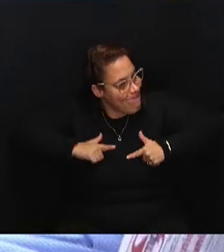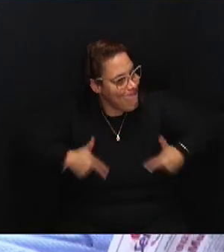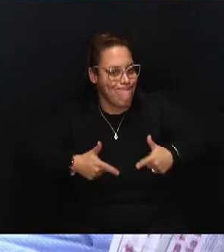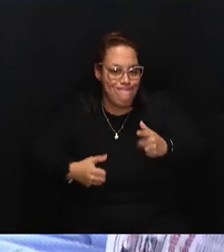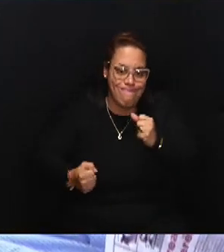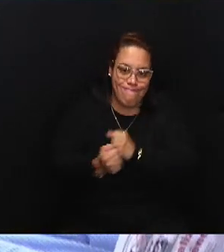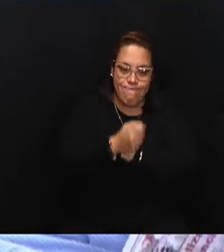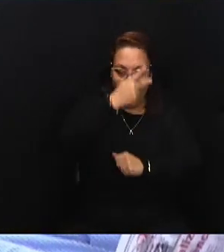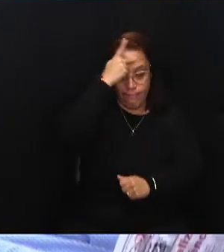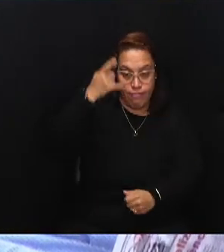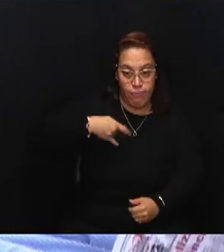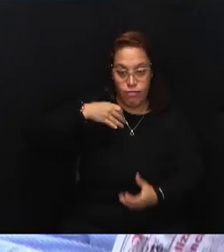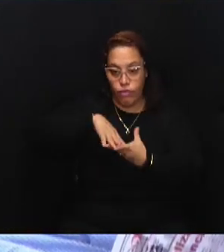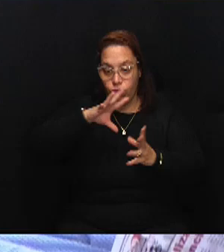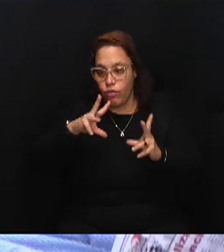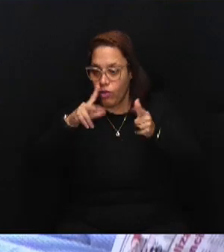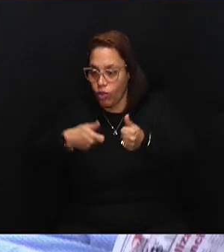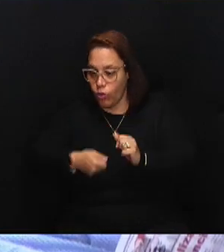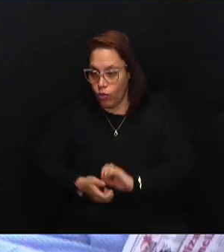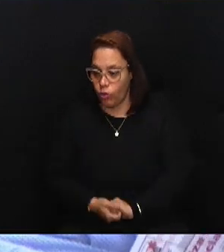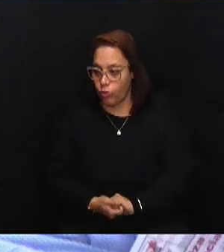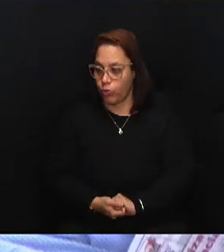proteger os idosos acima de tudo.